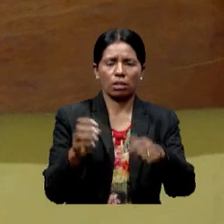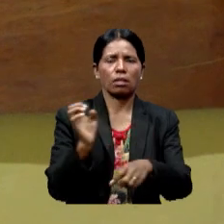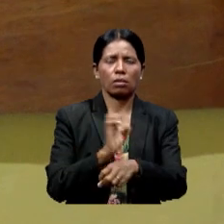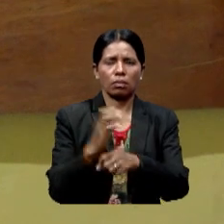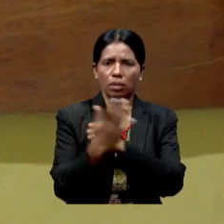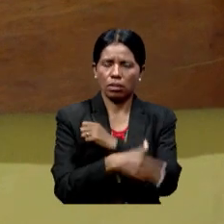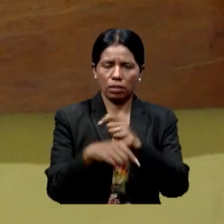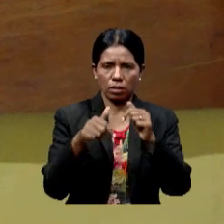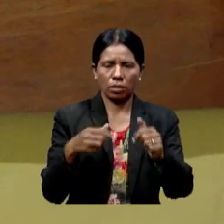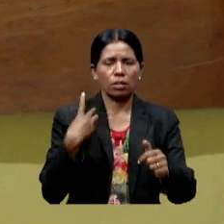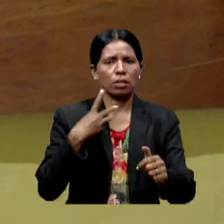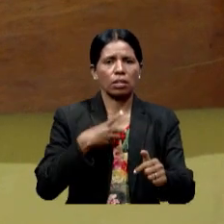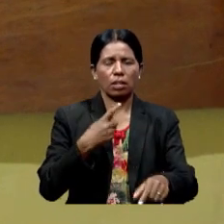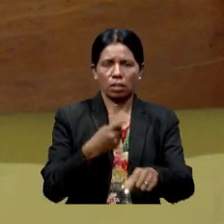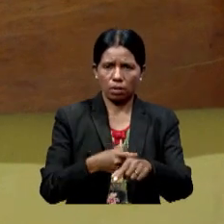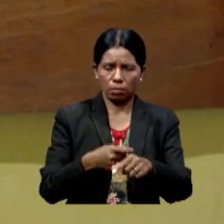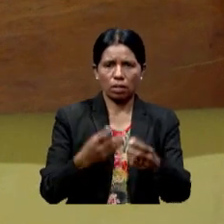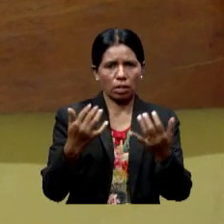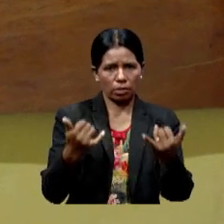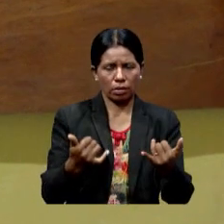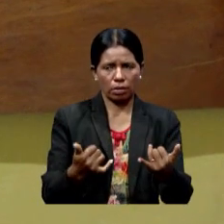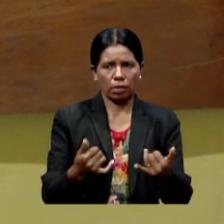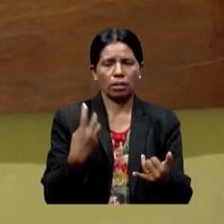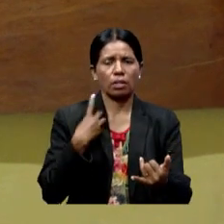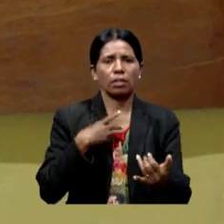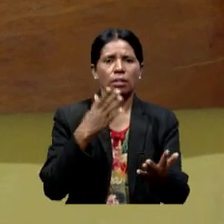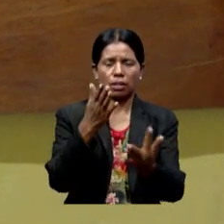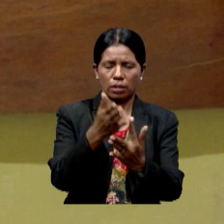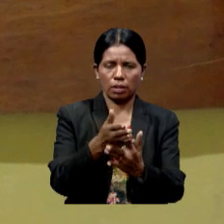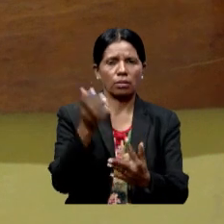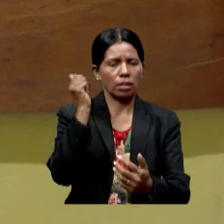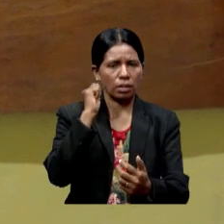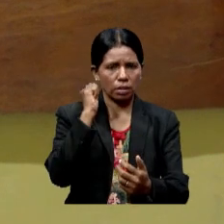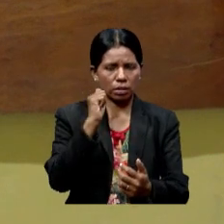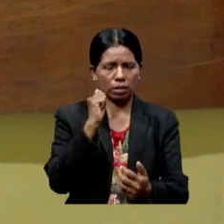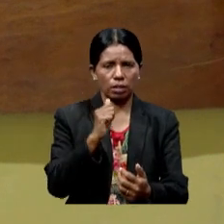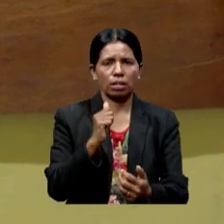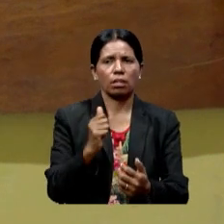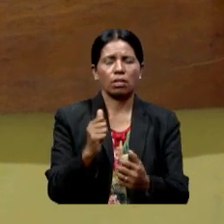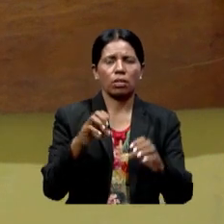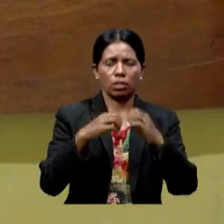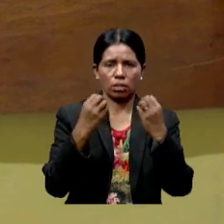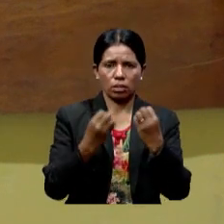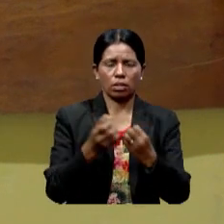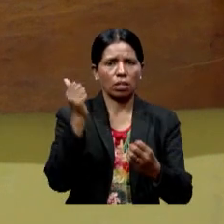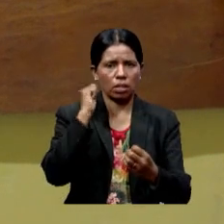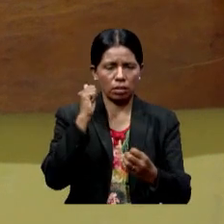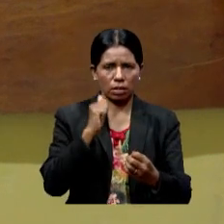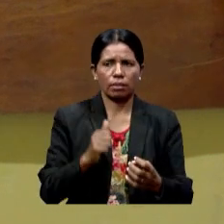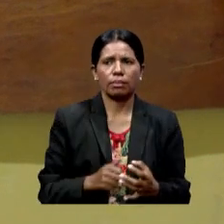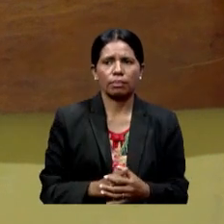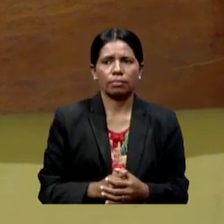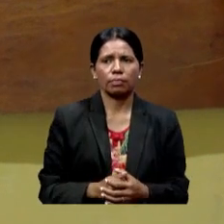railara, itania situasaun zira railara, antes ita atu adere ba nasaunga, are organisasaun regional zira sa